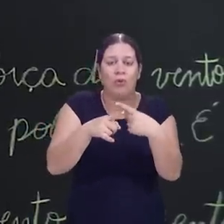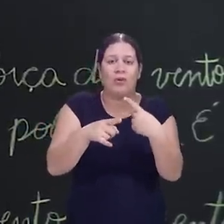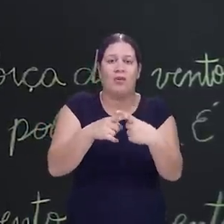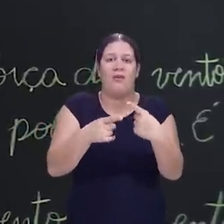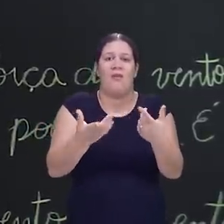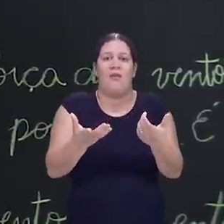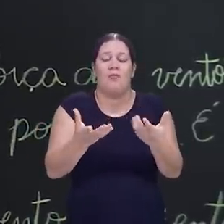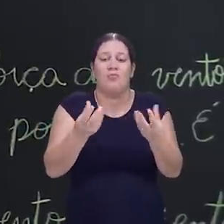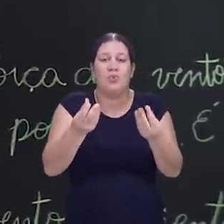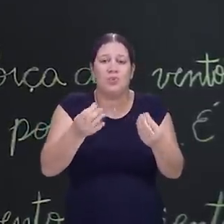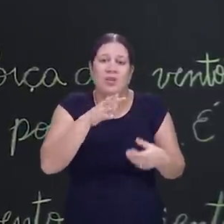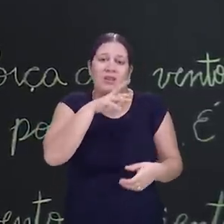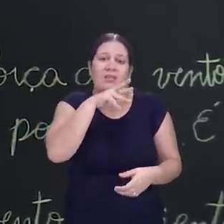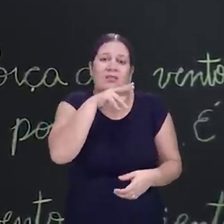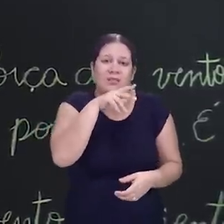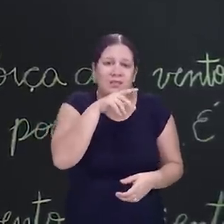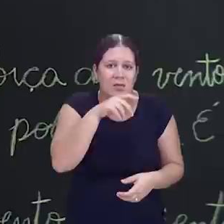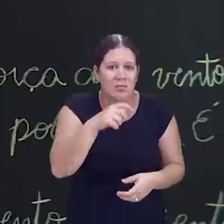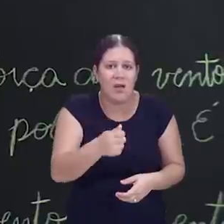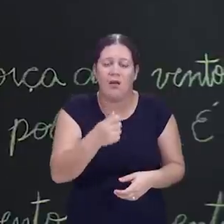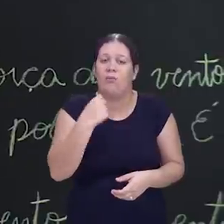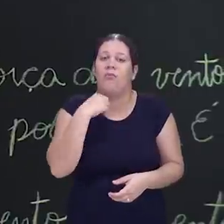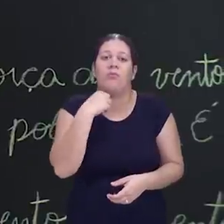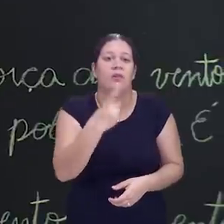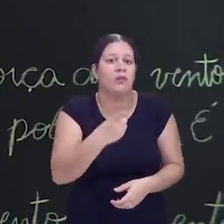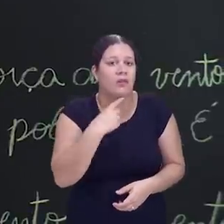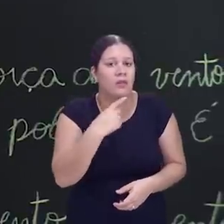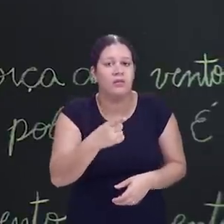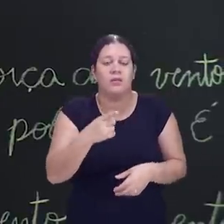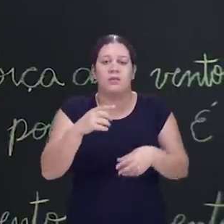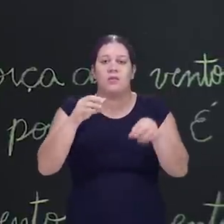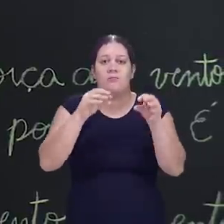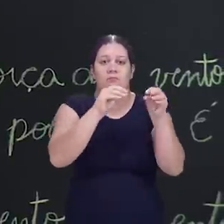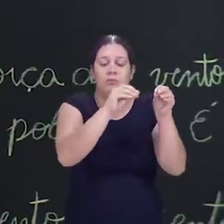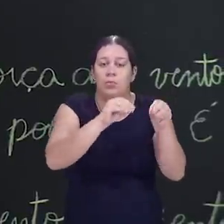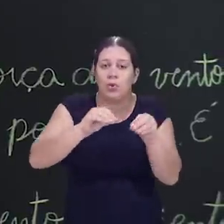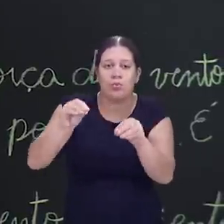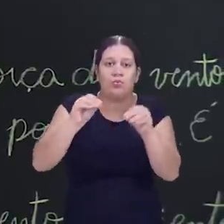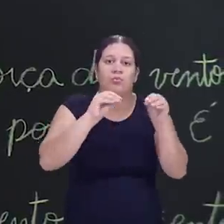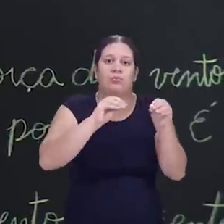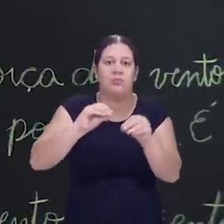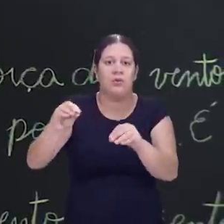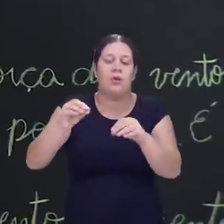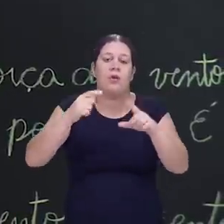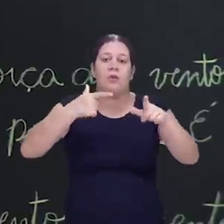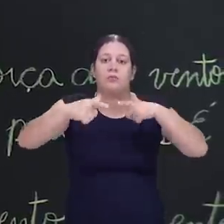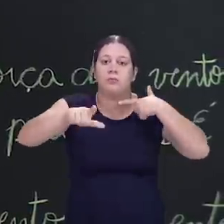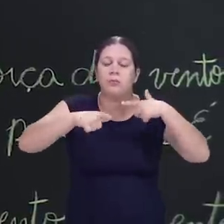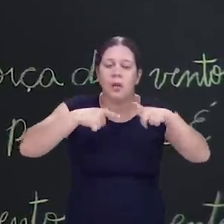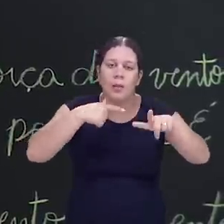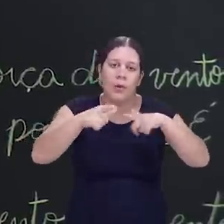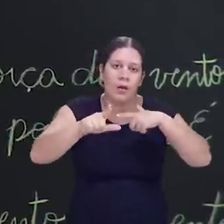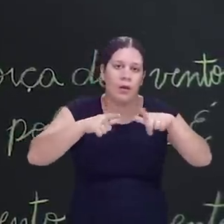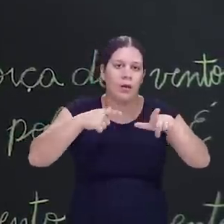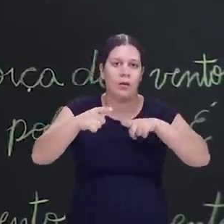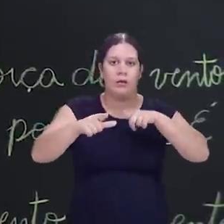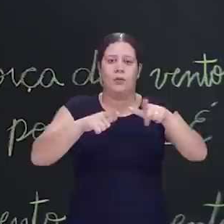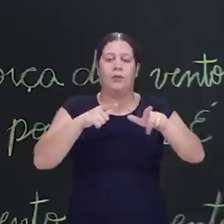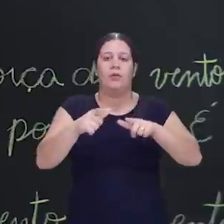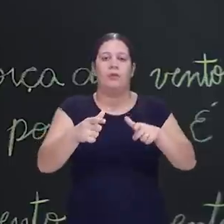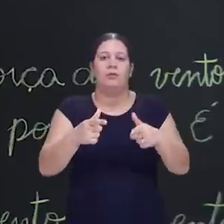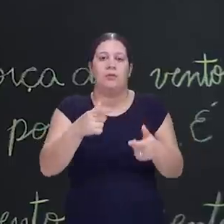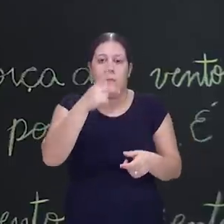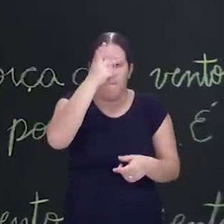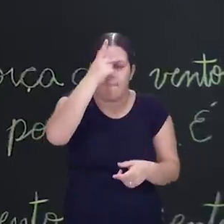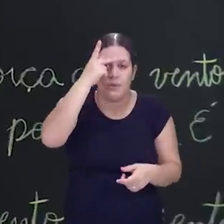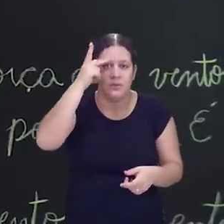algumas espécies podem não conseguir se deslocar a tempo. Vale ressaltar que há um trabalho normalmente de